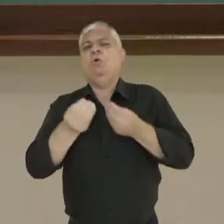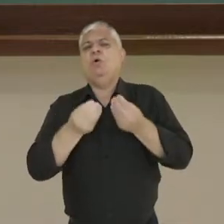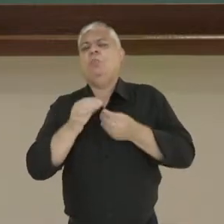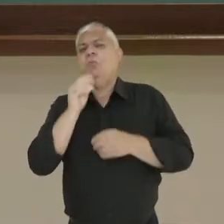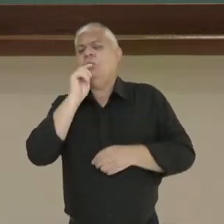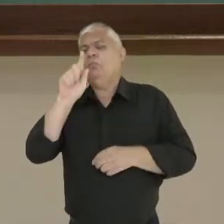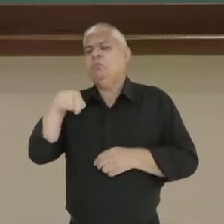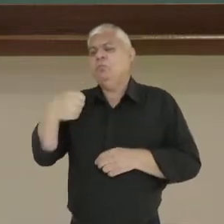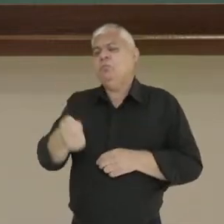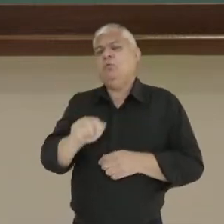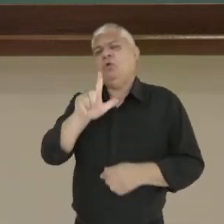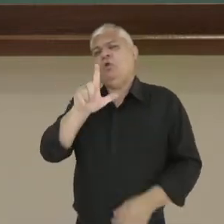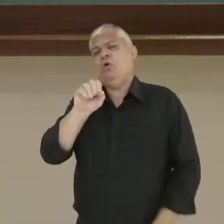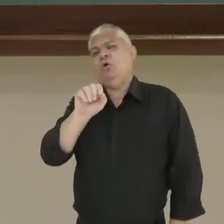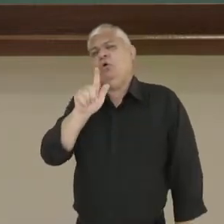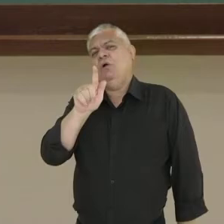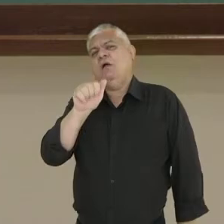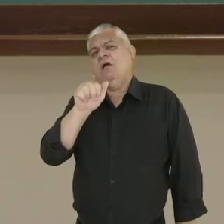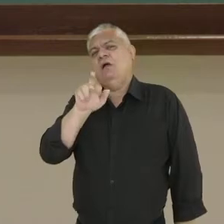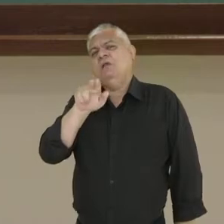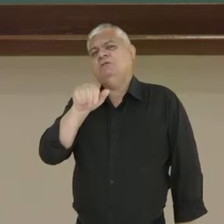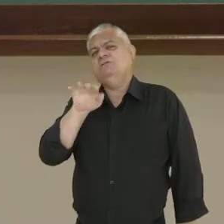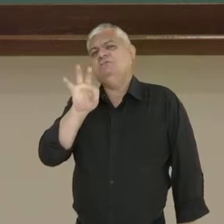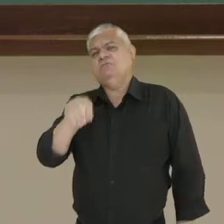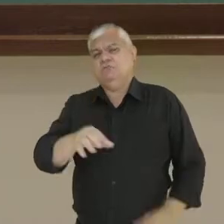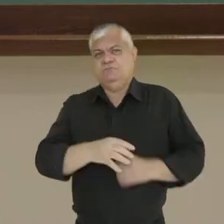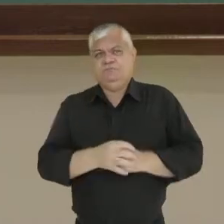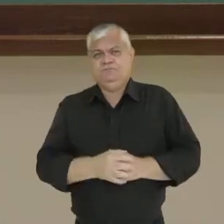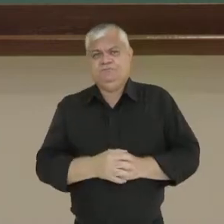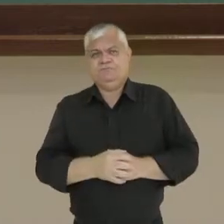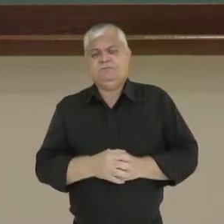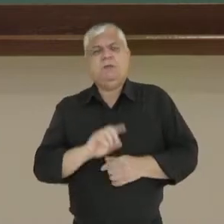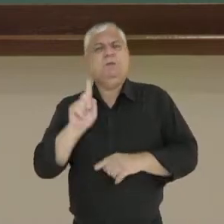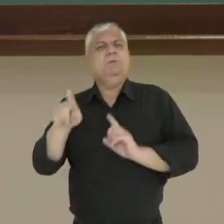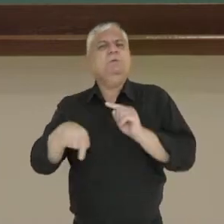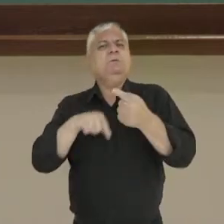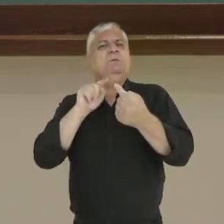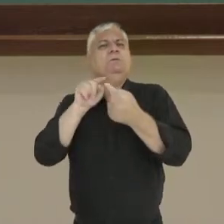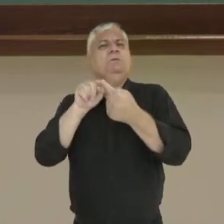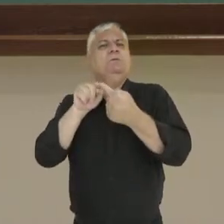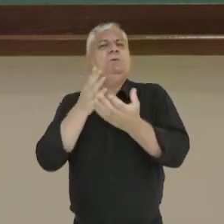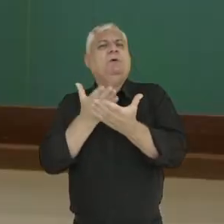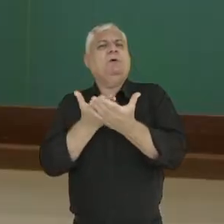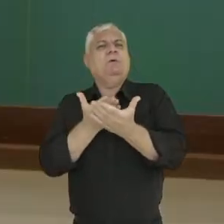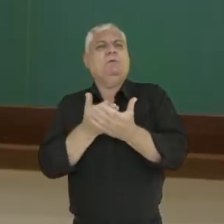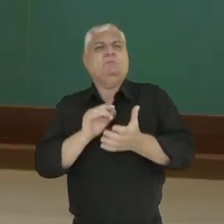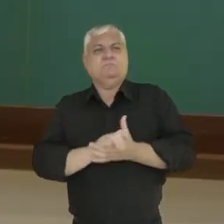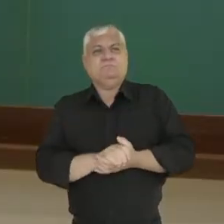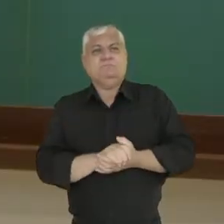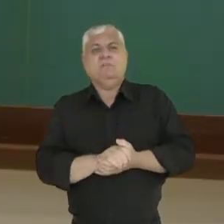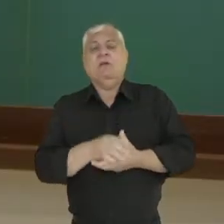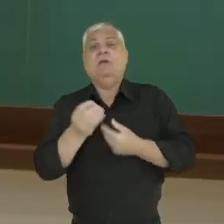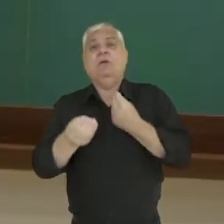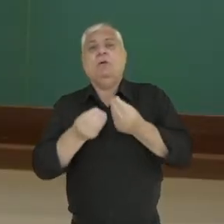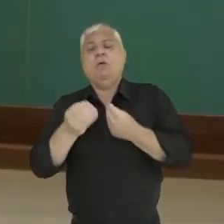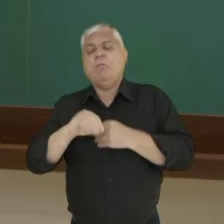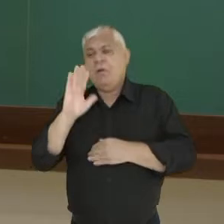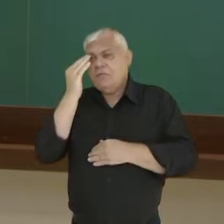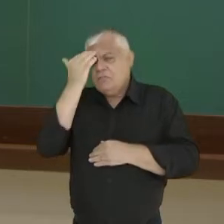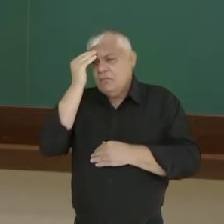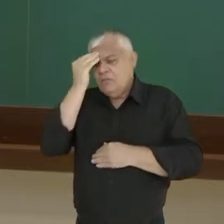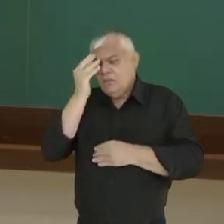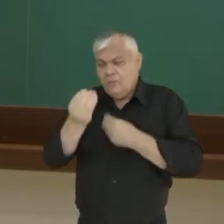de logaritmo. Então, vamos lá. Quais são os objetivos da nossa aula? Compreender